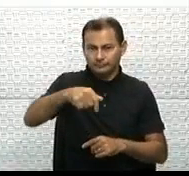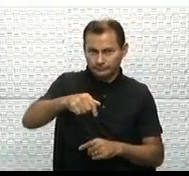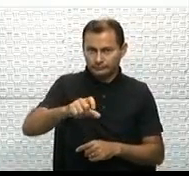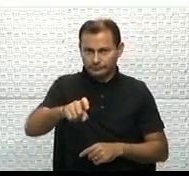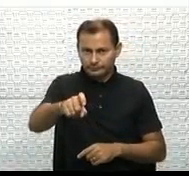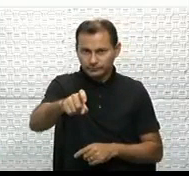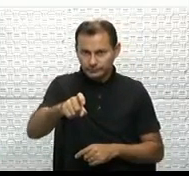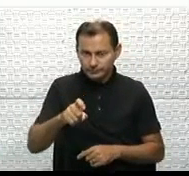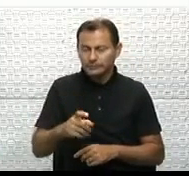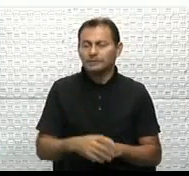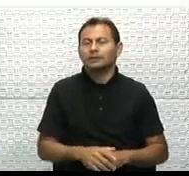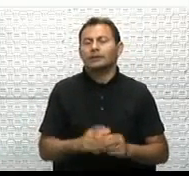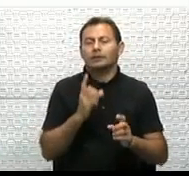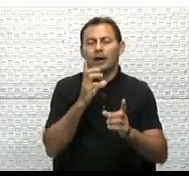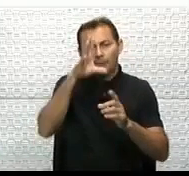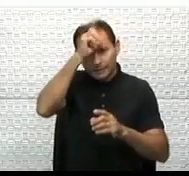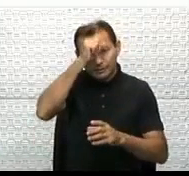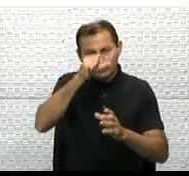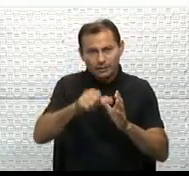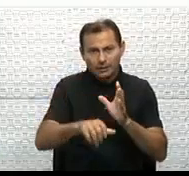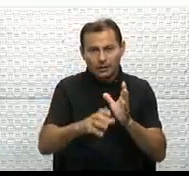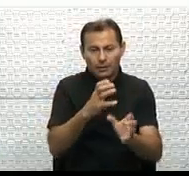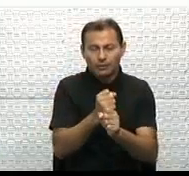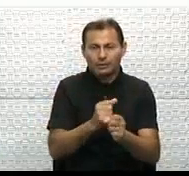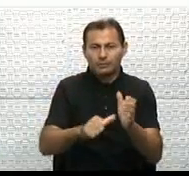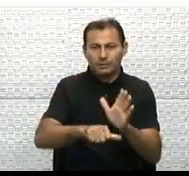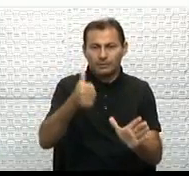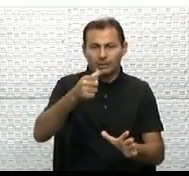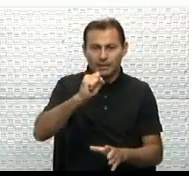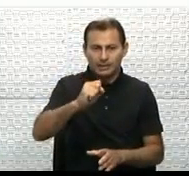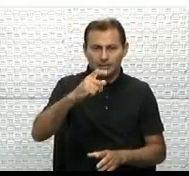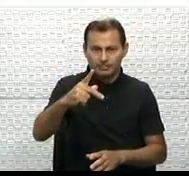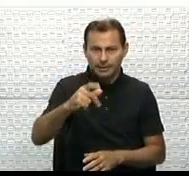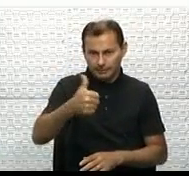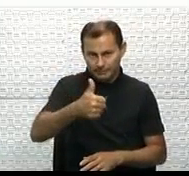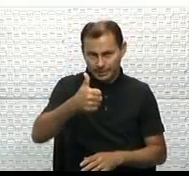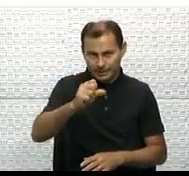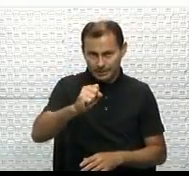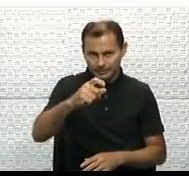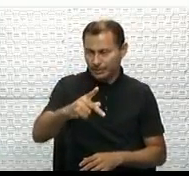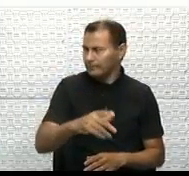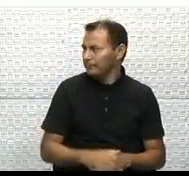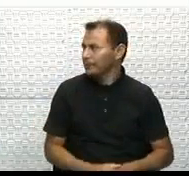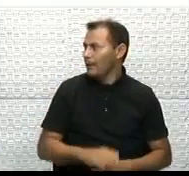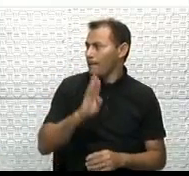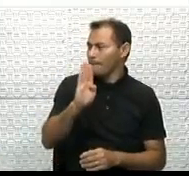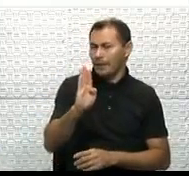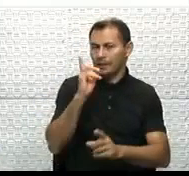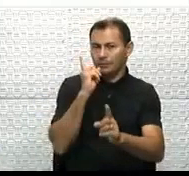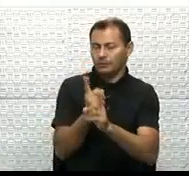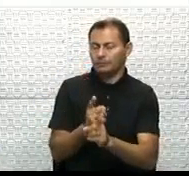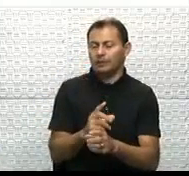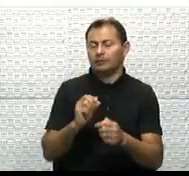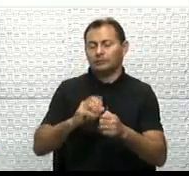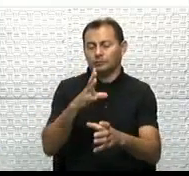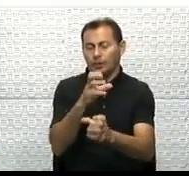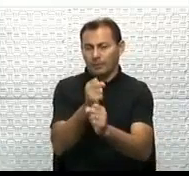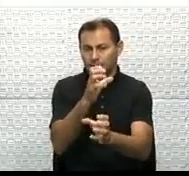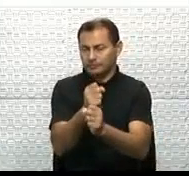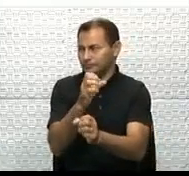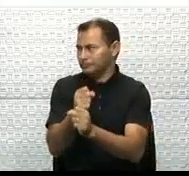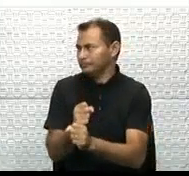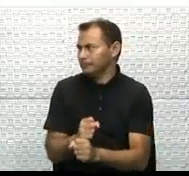primeira situação problema. E o B nós encontramos fazendo o